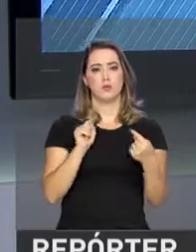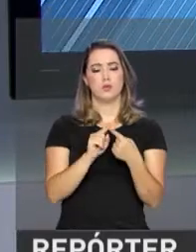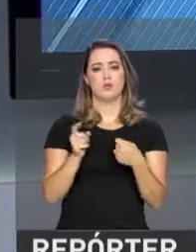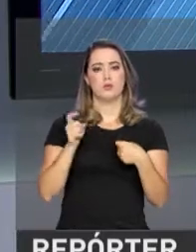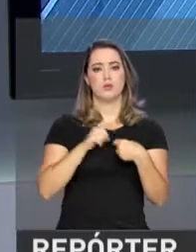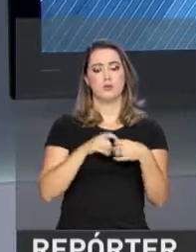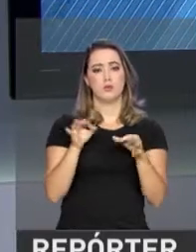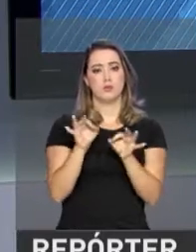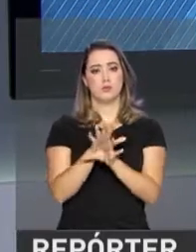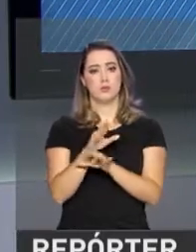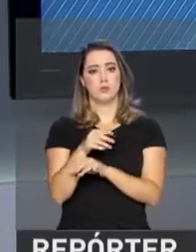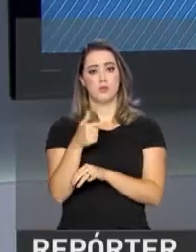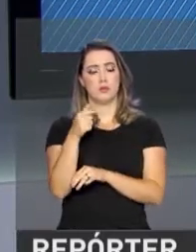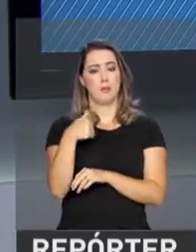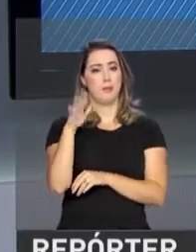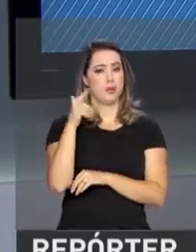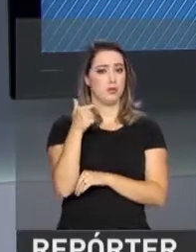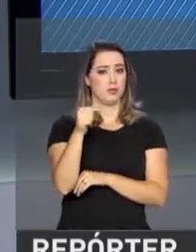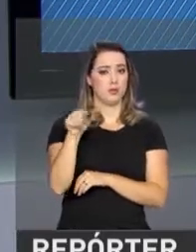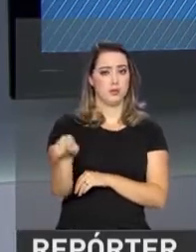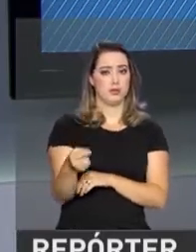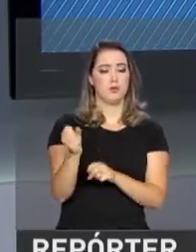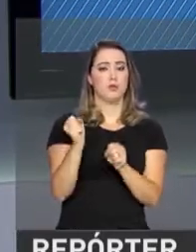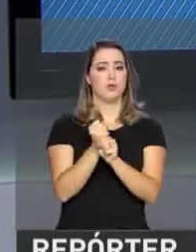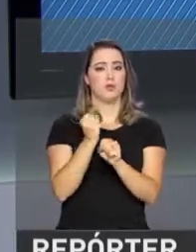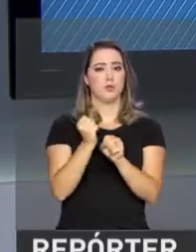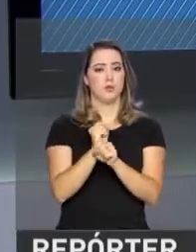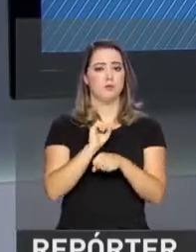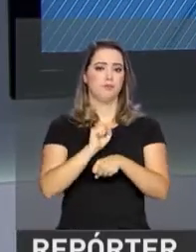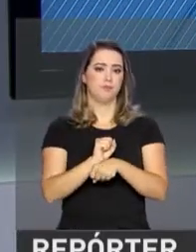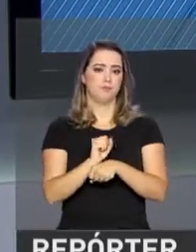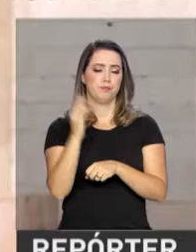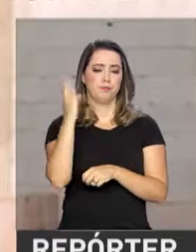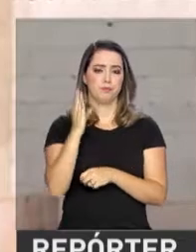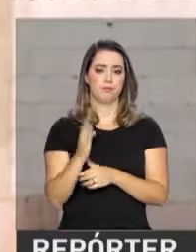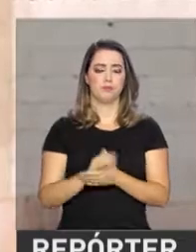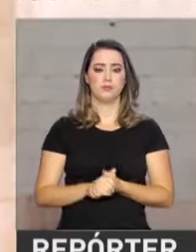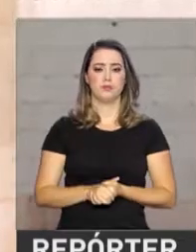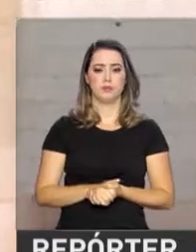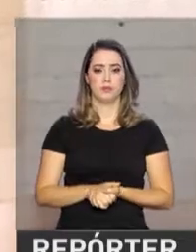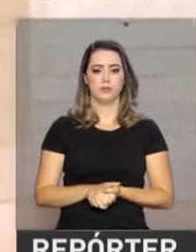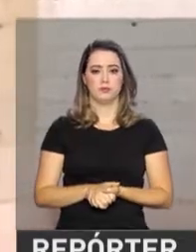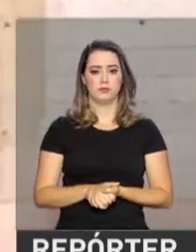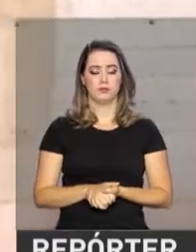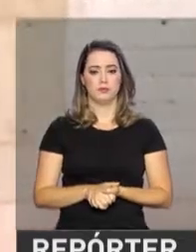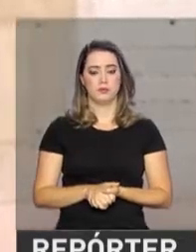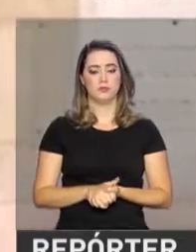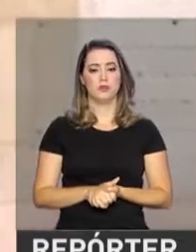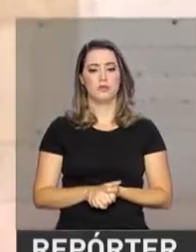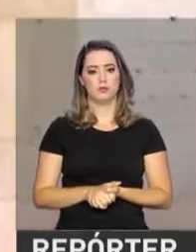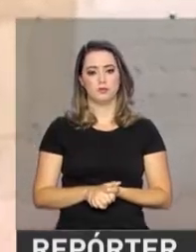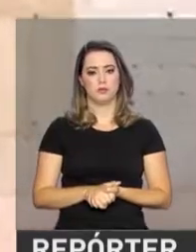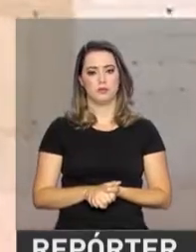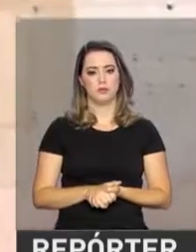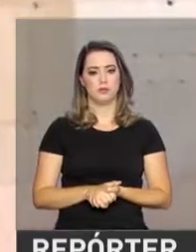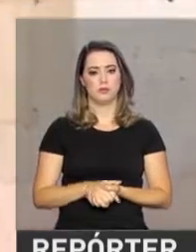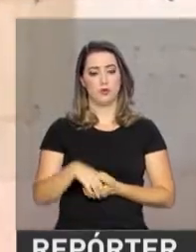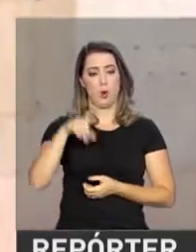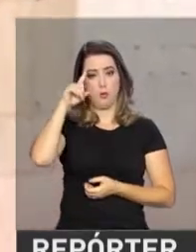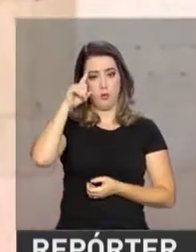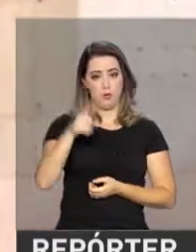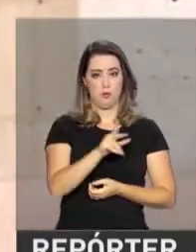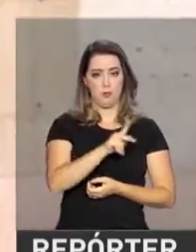retomar e concluir mais de sete mil obras inacabadas pelo brasil a determinação do presidente